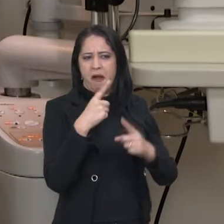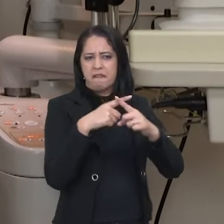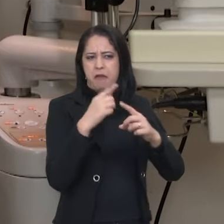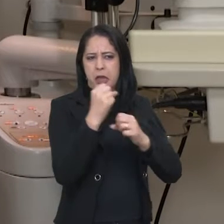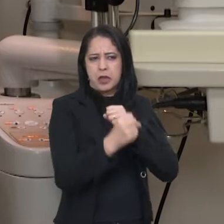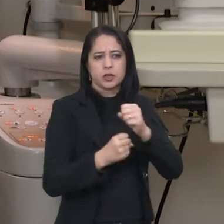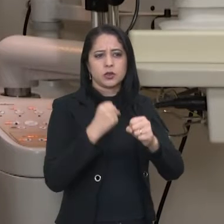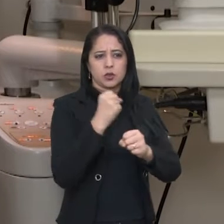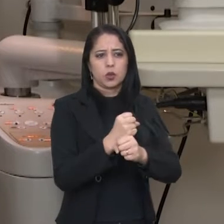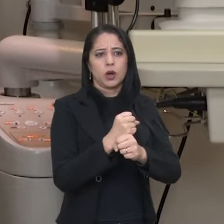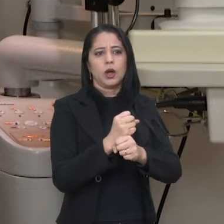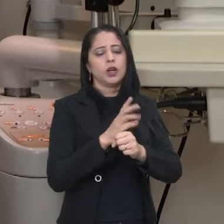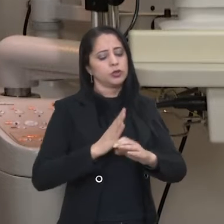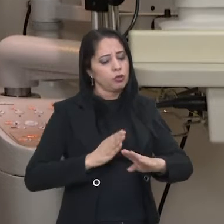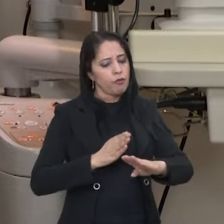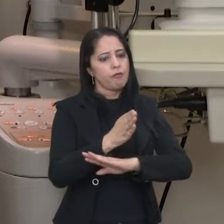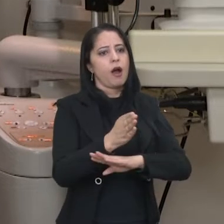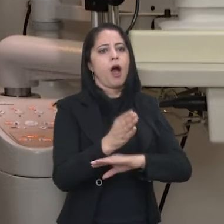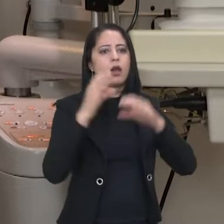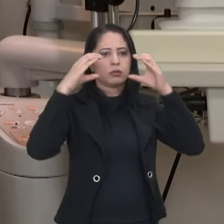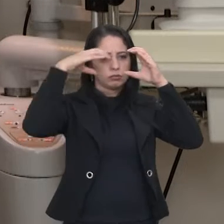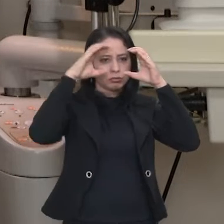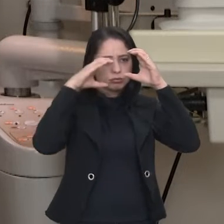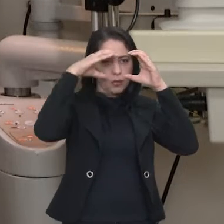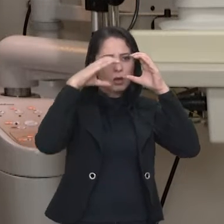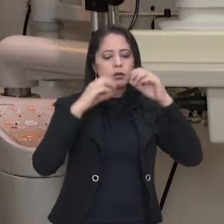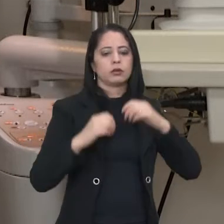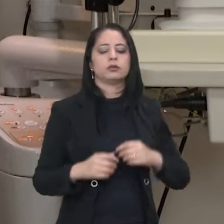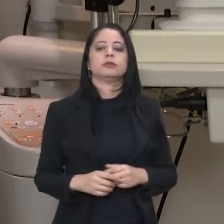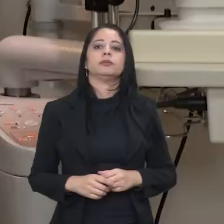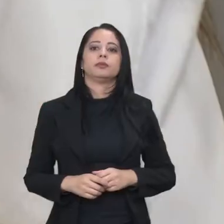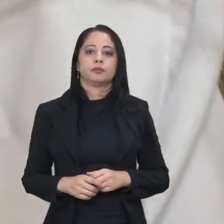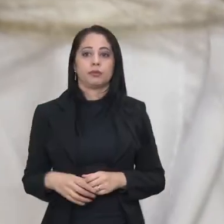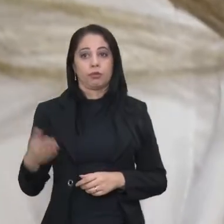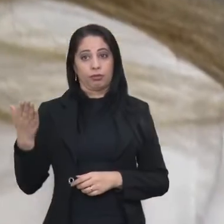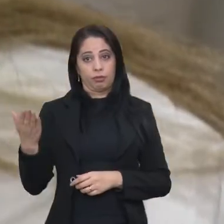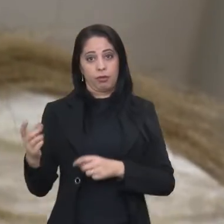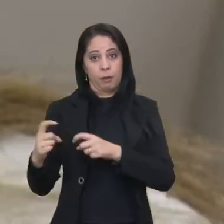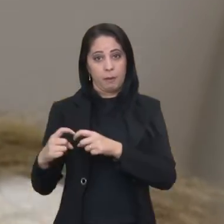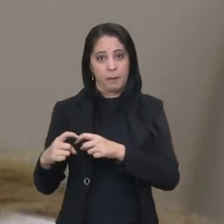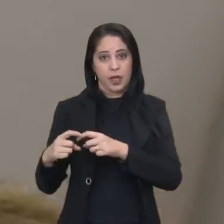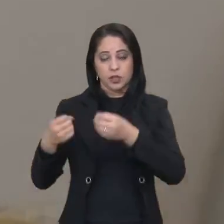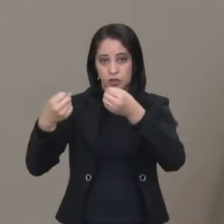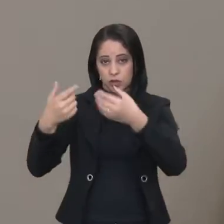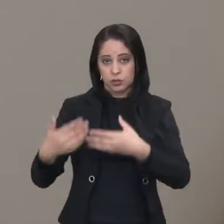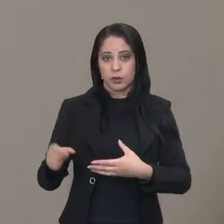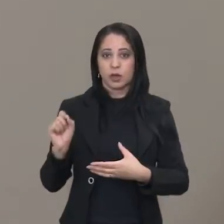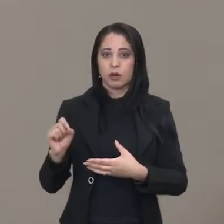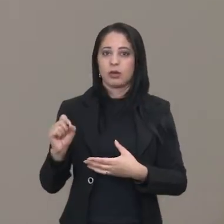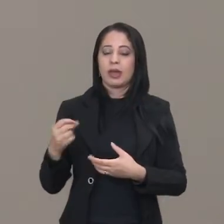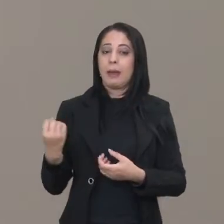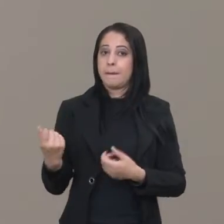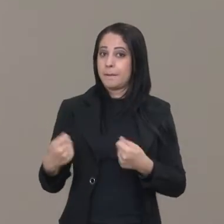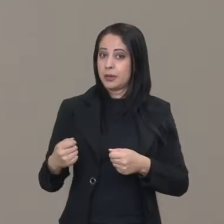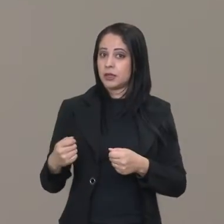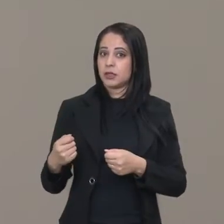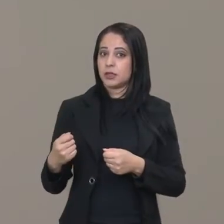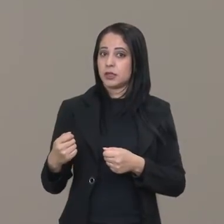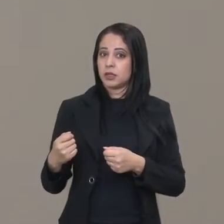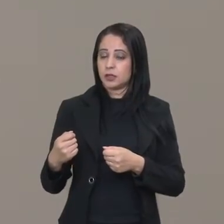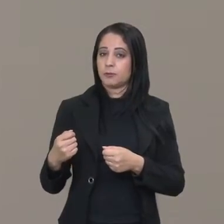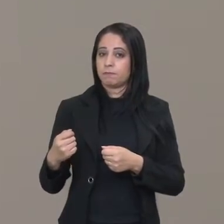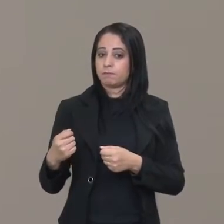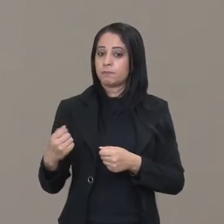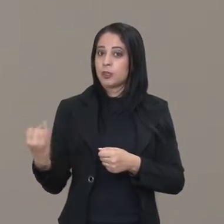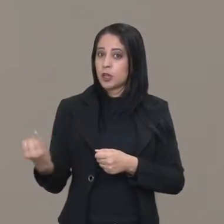menos uma vez ao ano, fazer uma avaliação oftalmológica. E a Andréia também alerta para a importância do